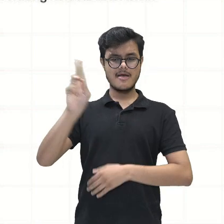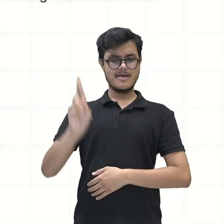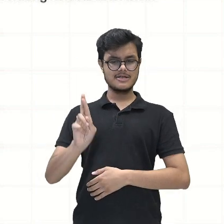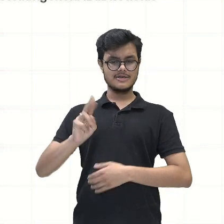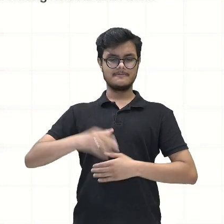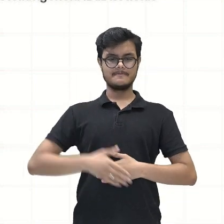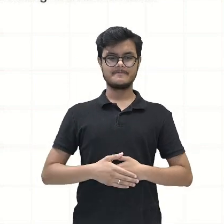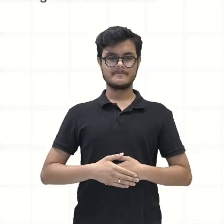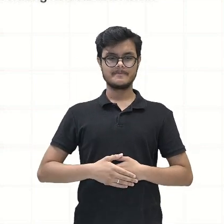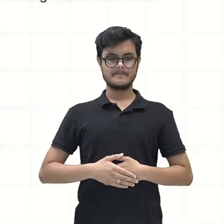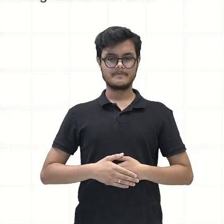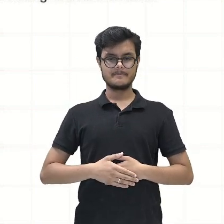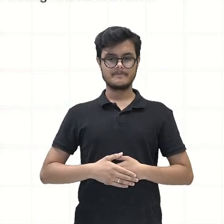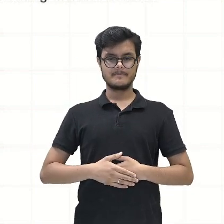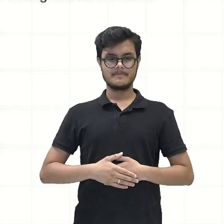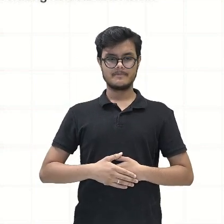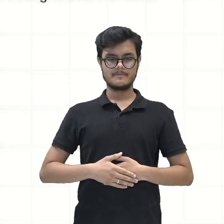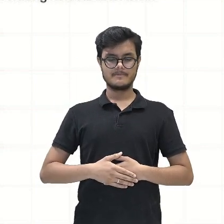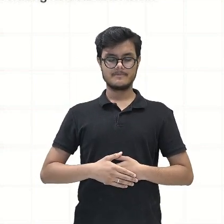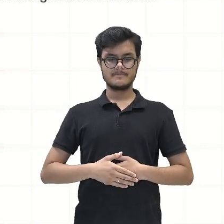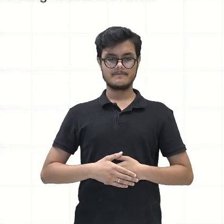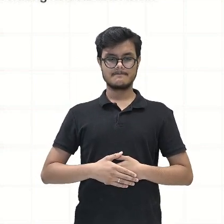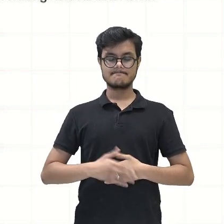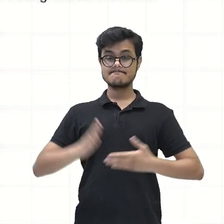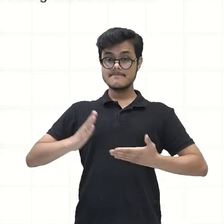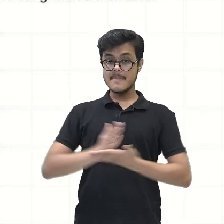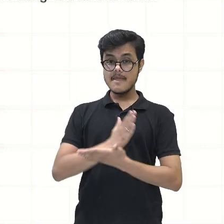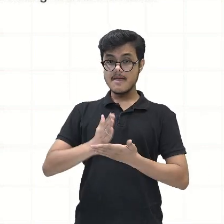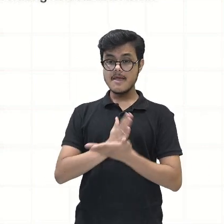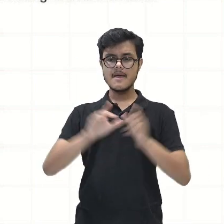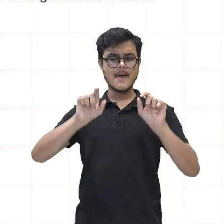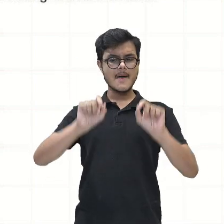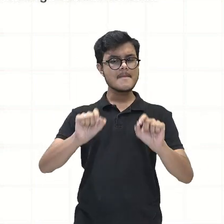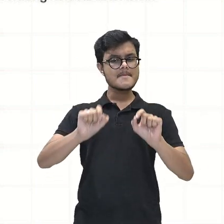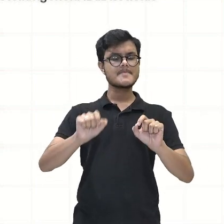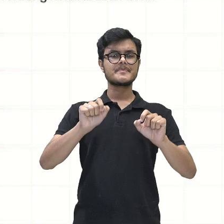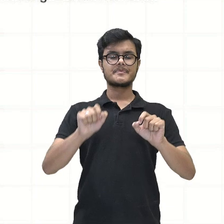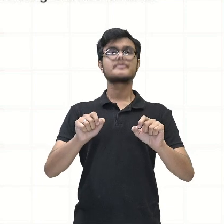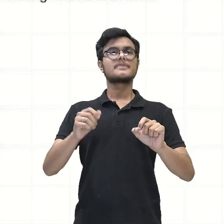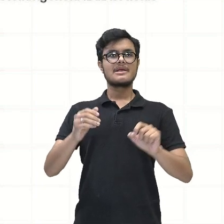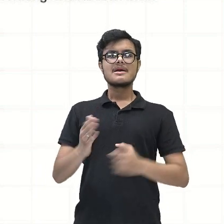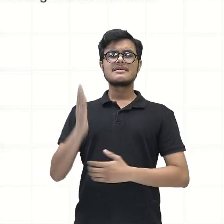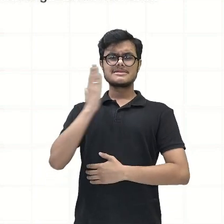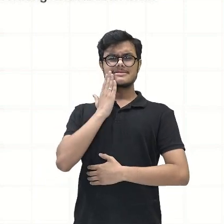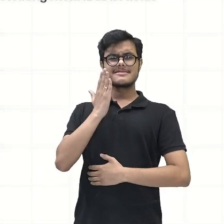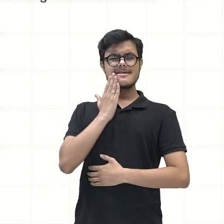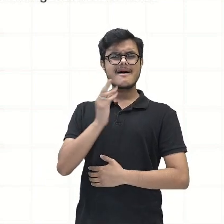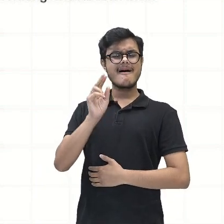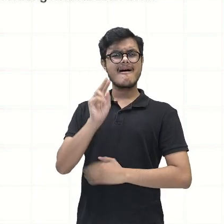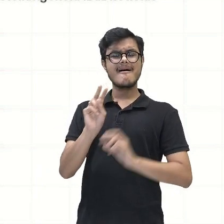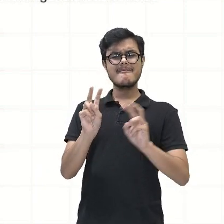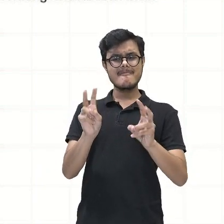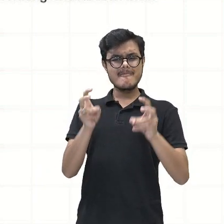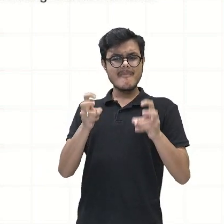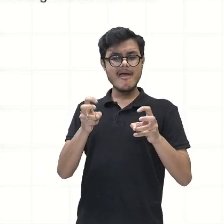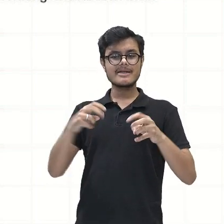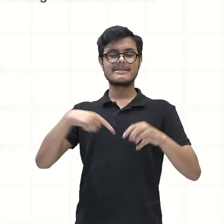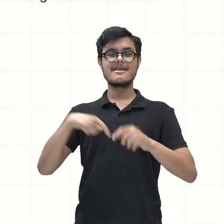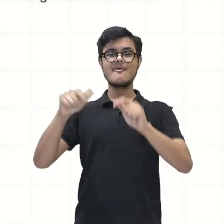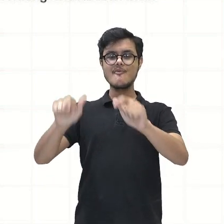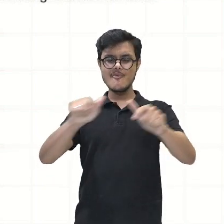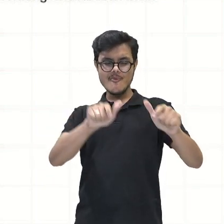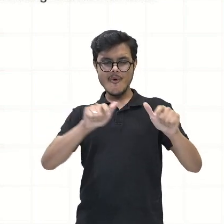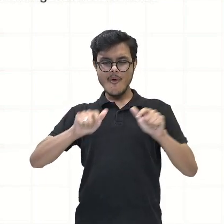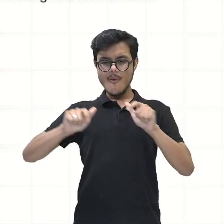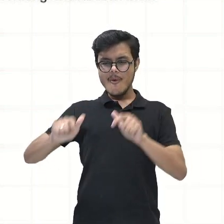ou vocês podem ver também, em muitos lugares, a gente vai observar, nós temos as